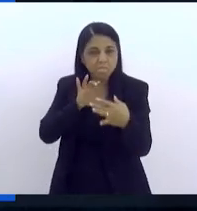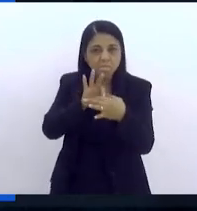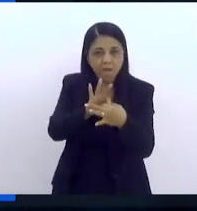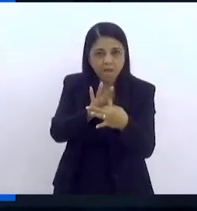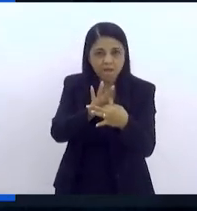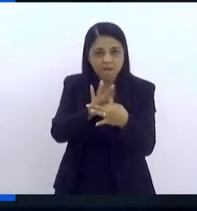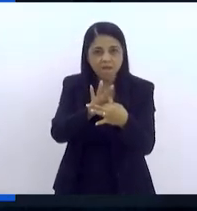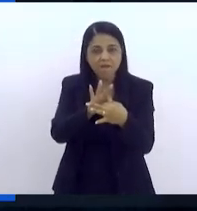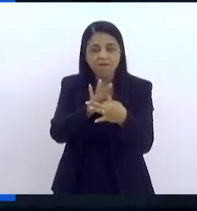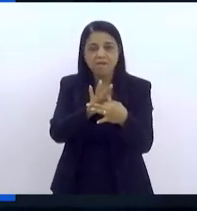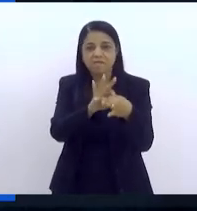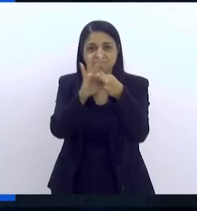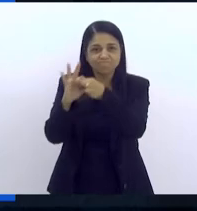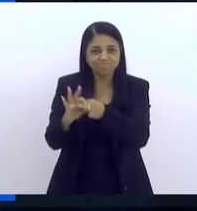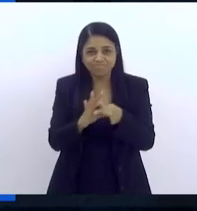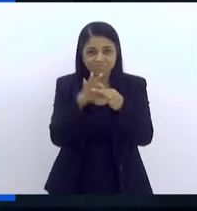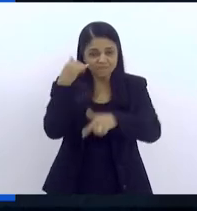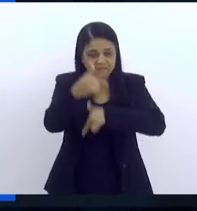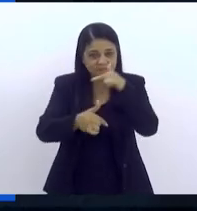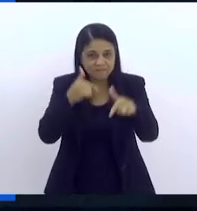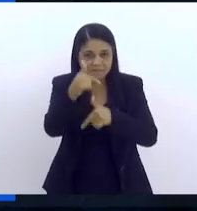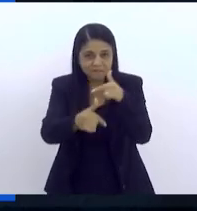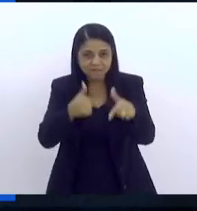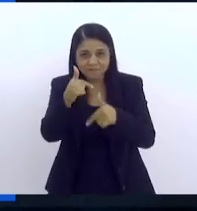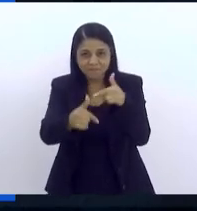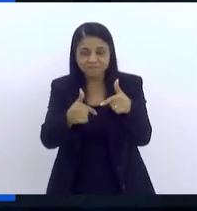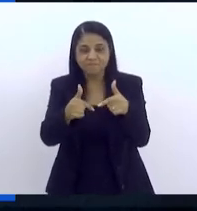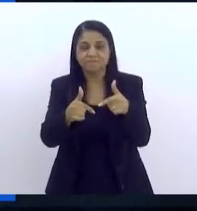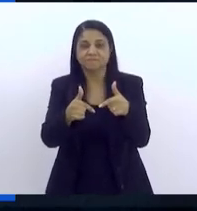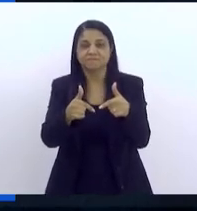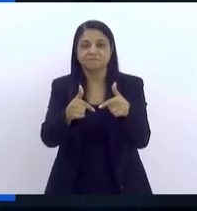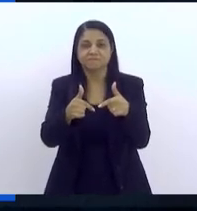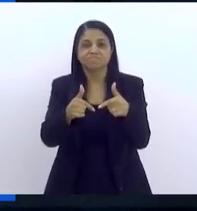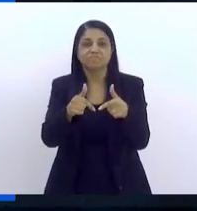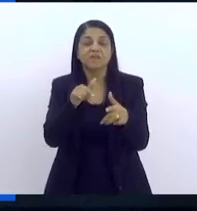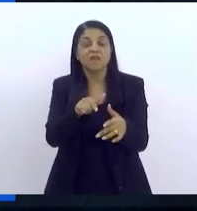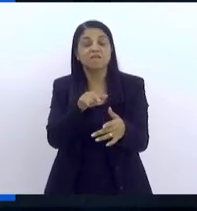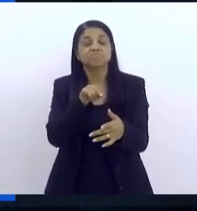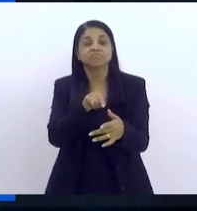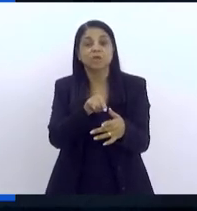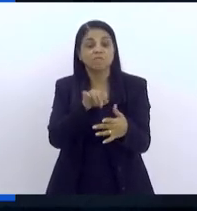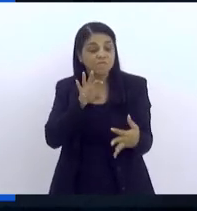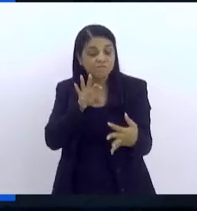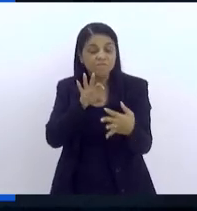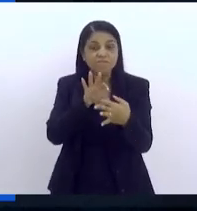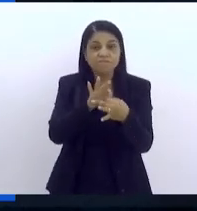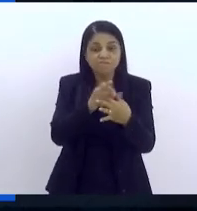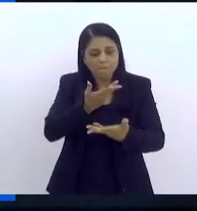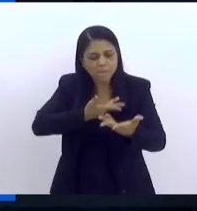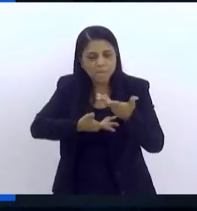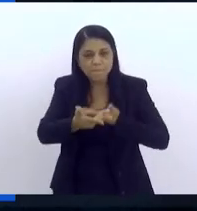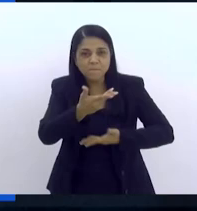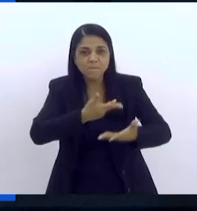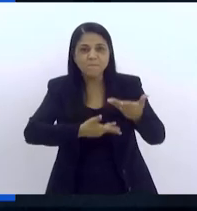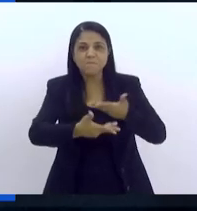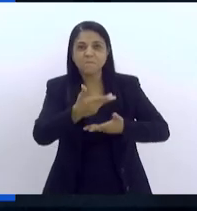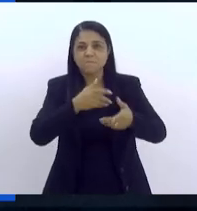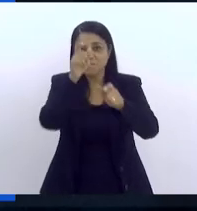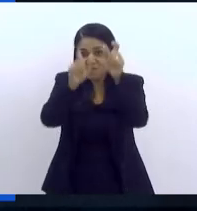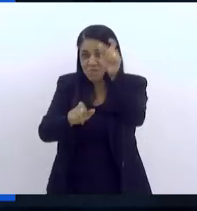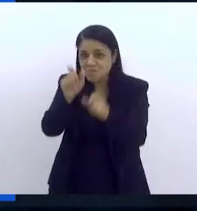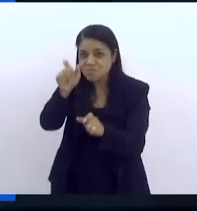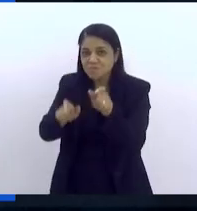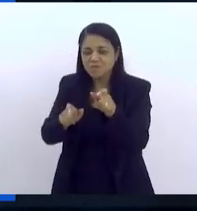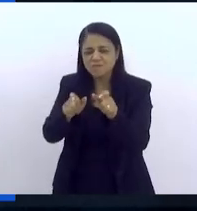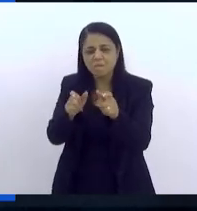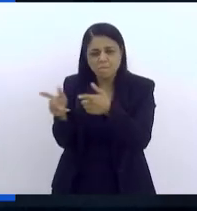quando elas se unem para trabalhar em conjunto isso faz com que elas criem vínculos e que elas comecem a